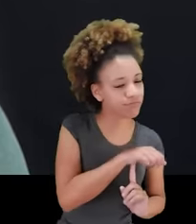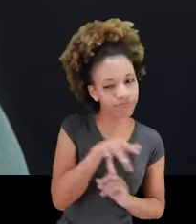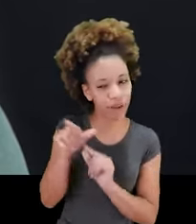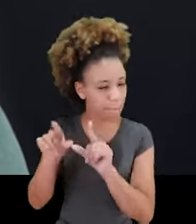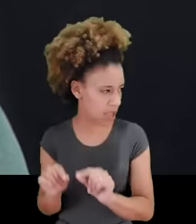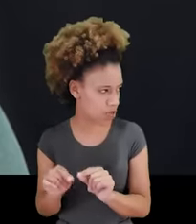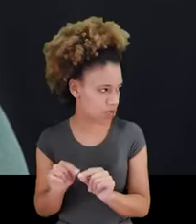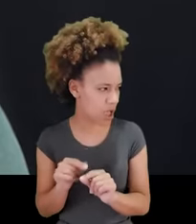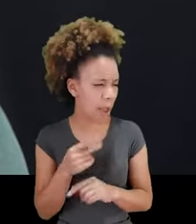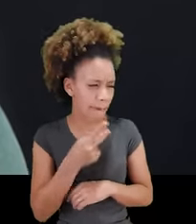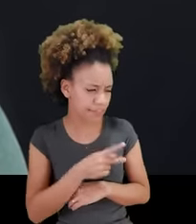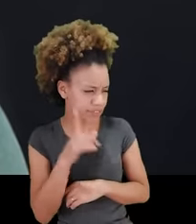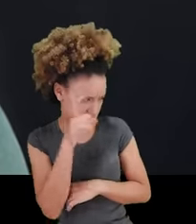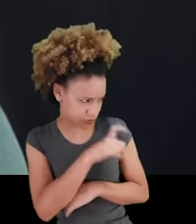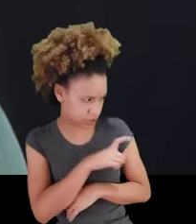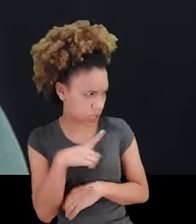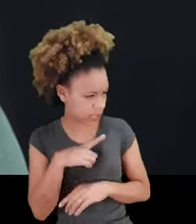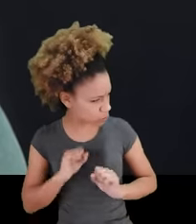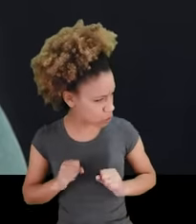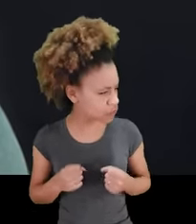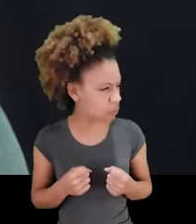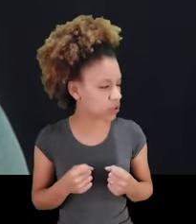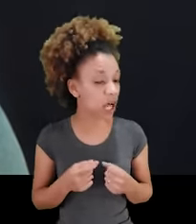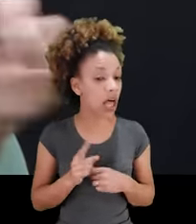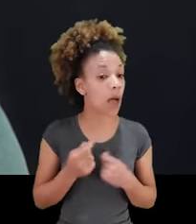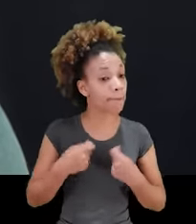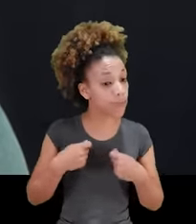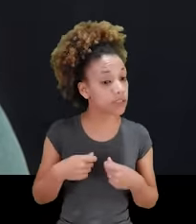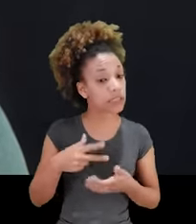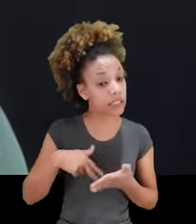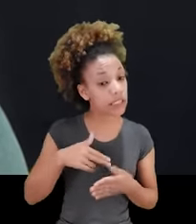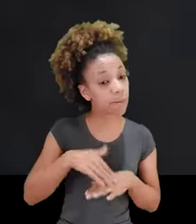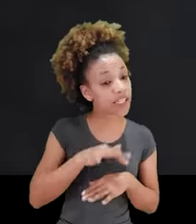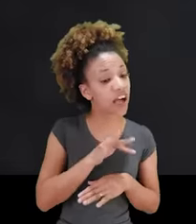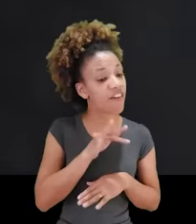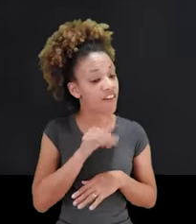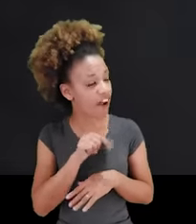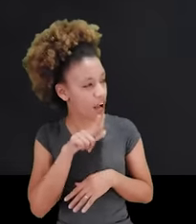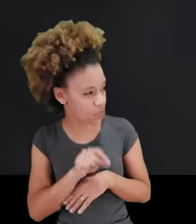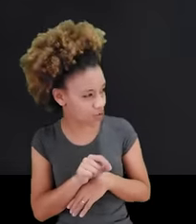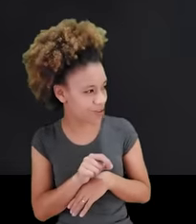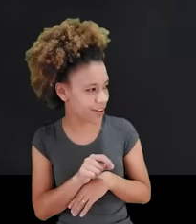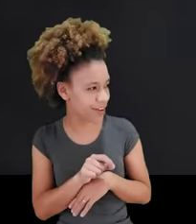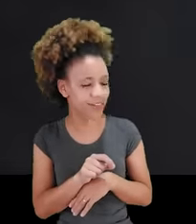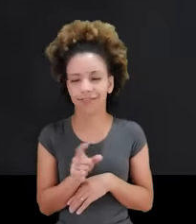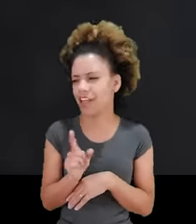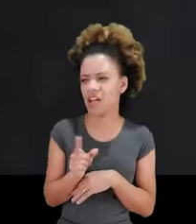para vocês é uma coisa delicada? Existe um esforço do tipo: não, temos que dançar mais falado? Tem uma coisa meio assim?